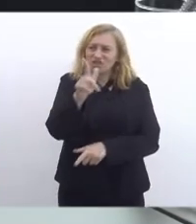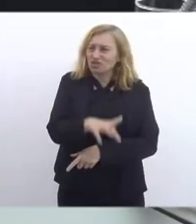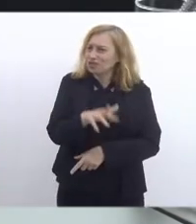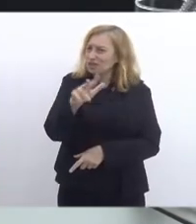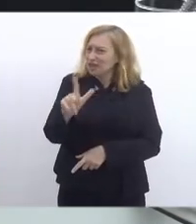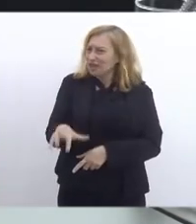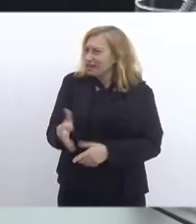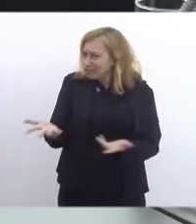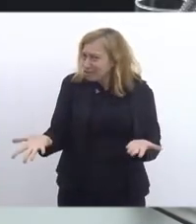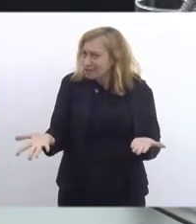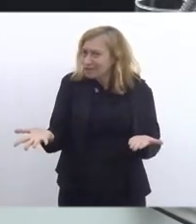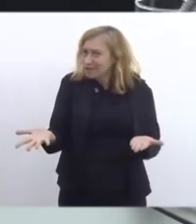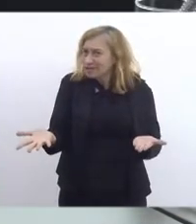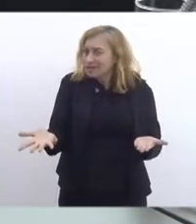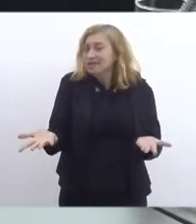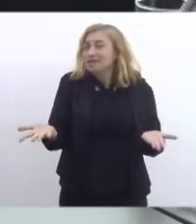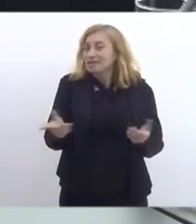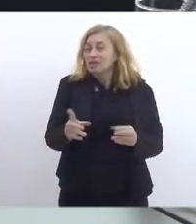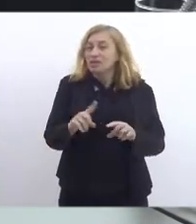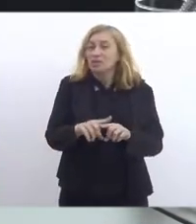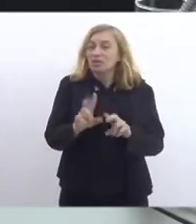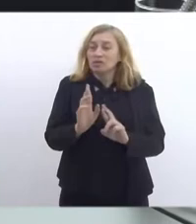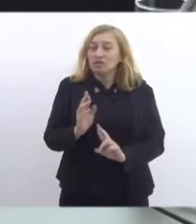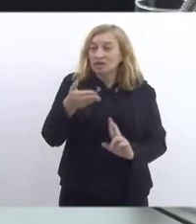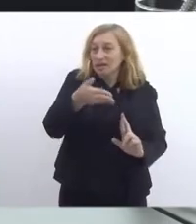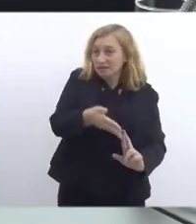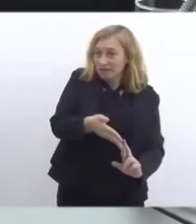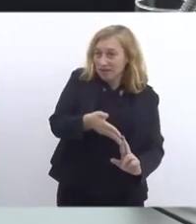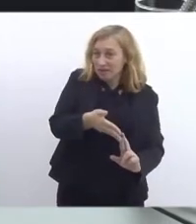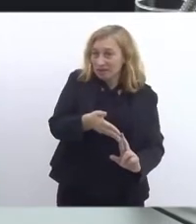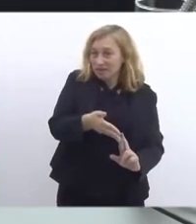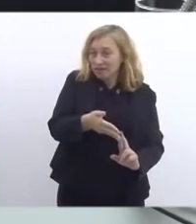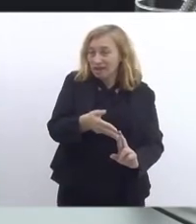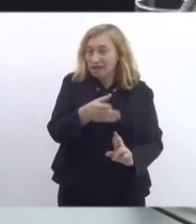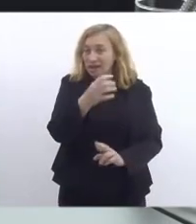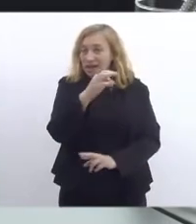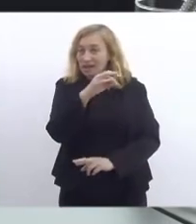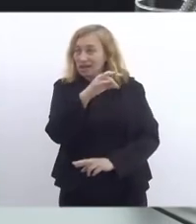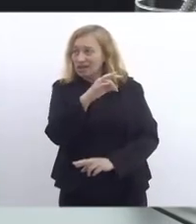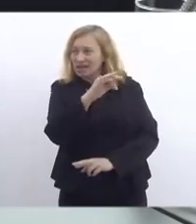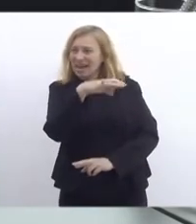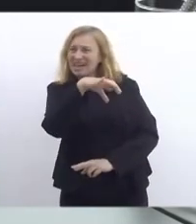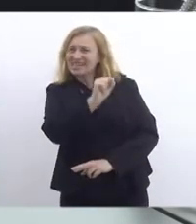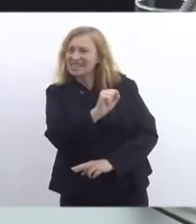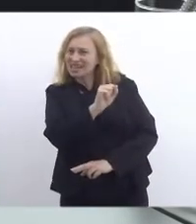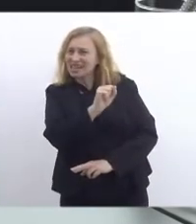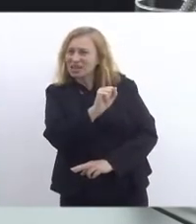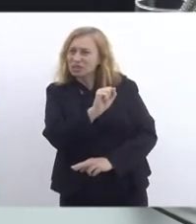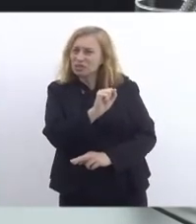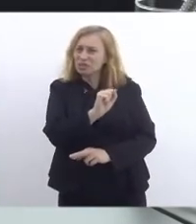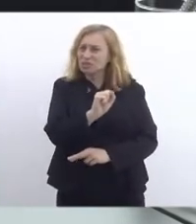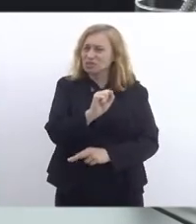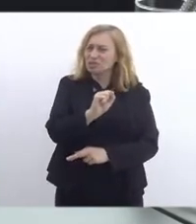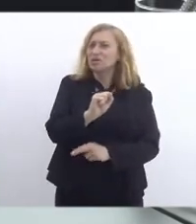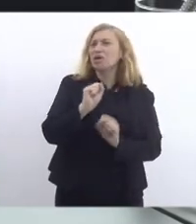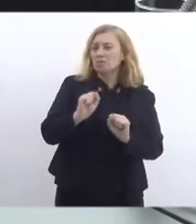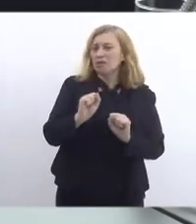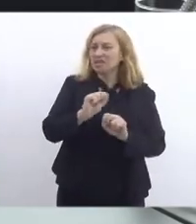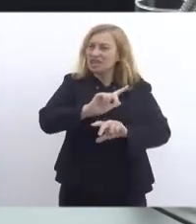locais diferentes, quando se refere a grutas e santos, pode ter dezenas de grutas nos